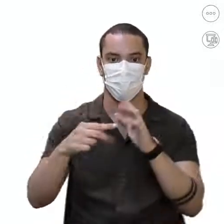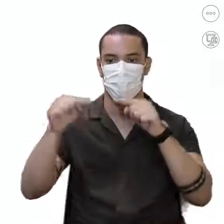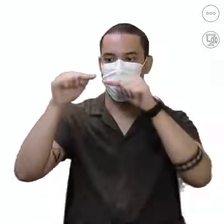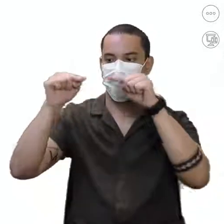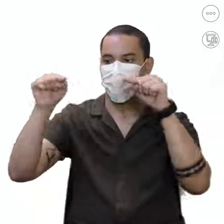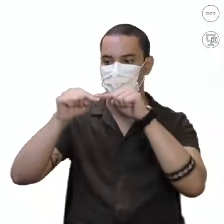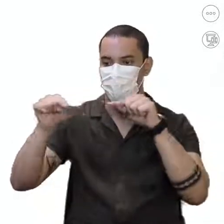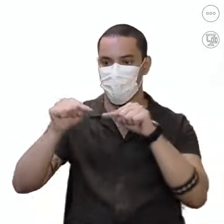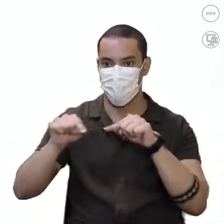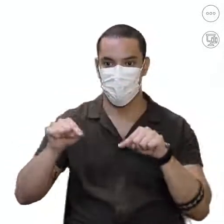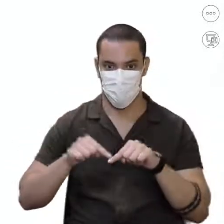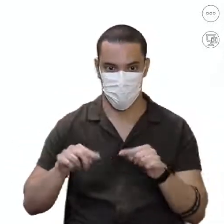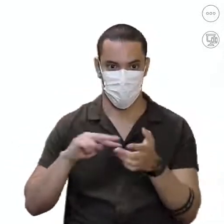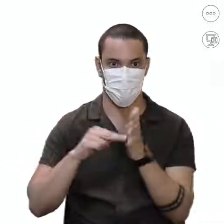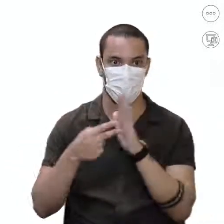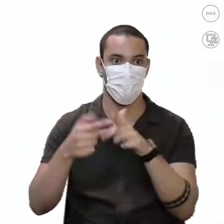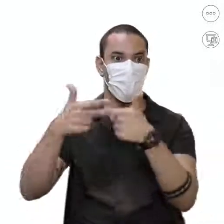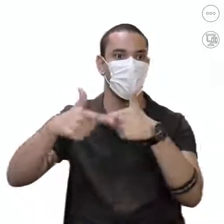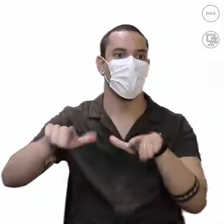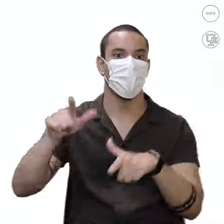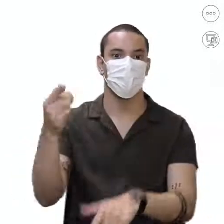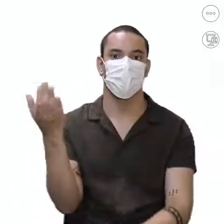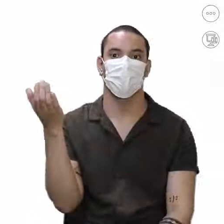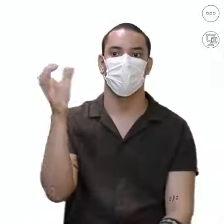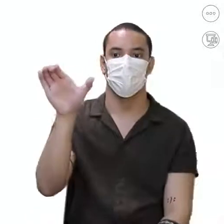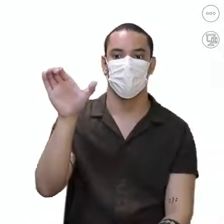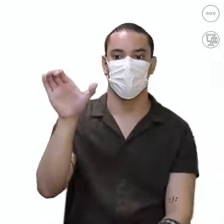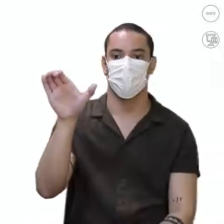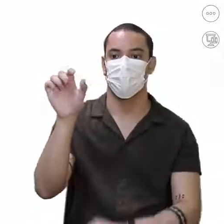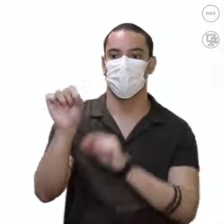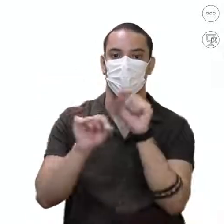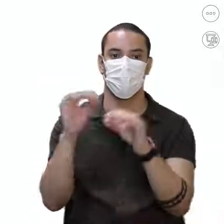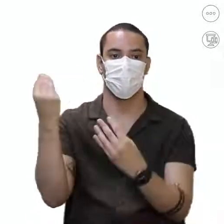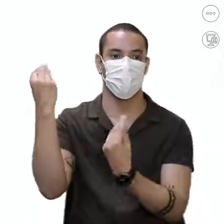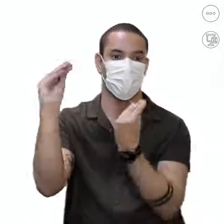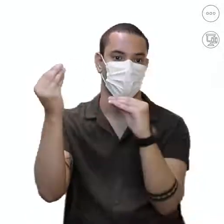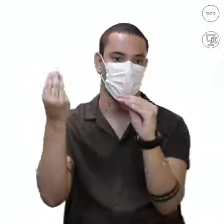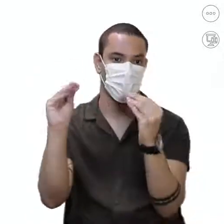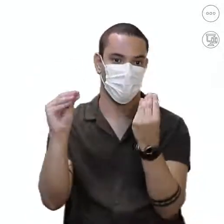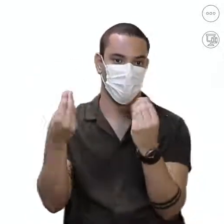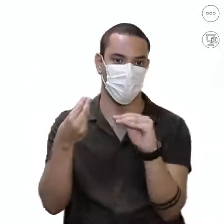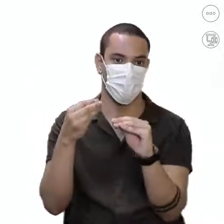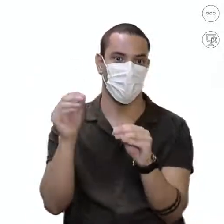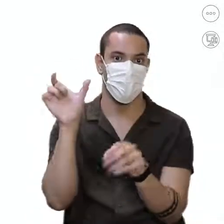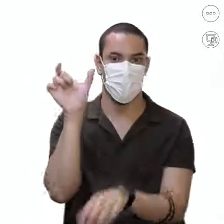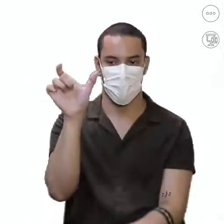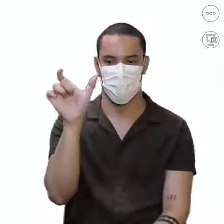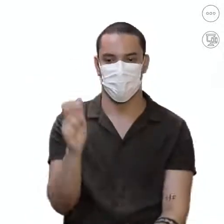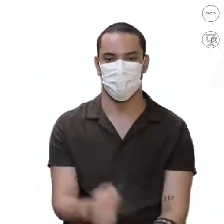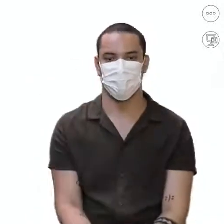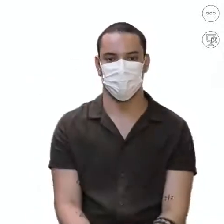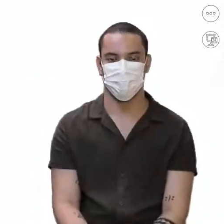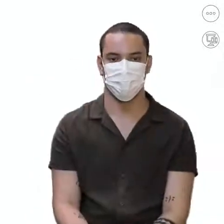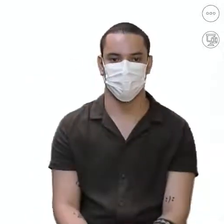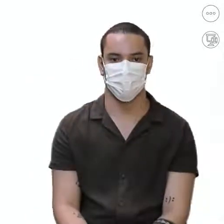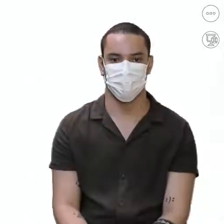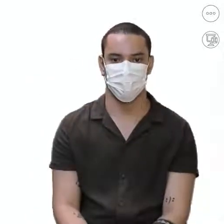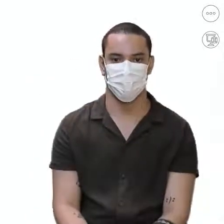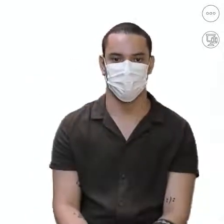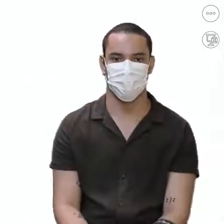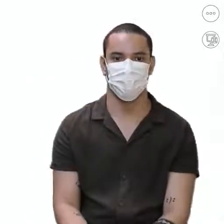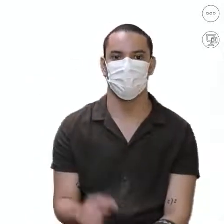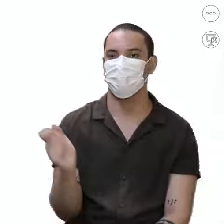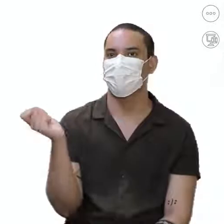tracinho em branco, eu costumo falar blank. Então, quando eu falo, vocês têm esse blank aí, esse tracinho em branco. Eu acho mais chique falar blank